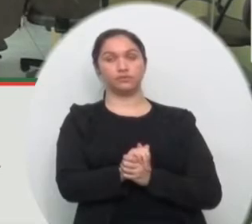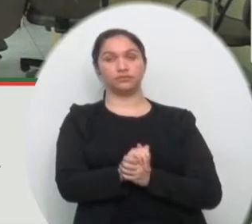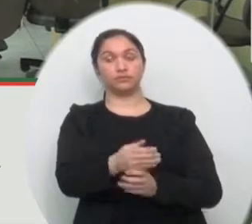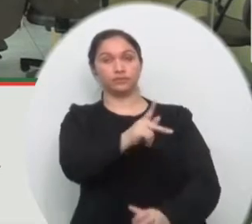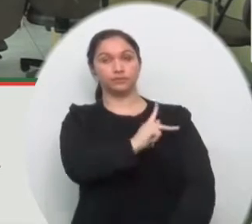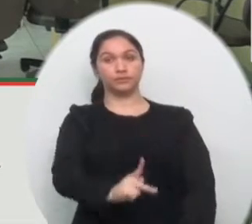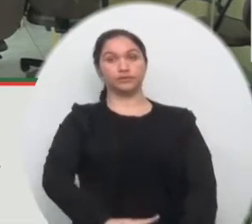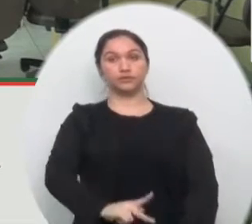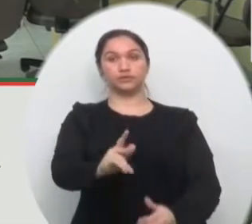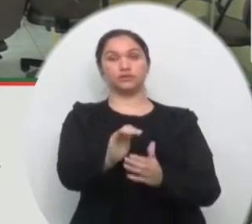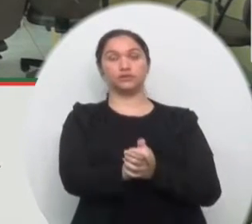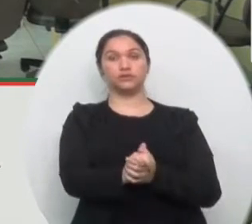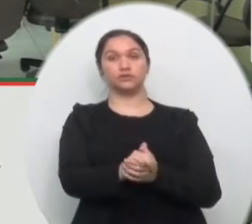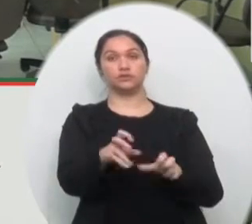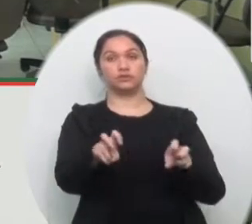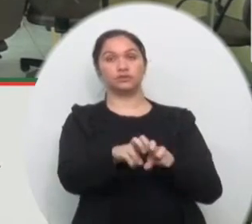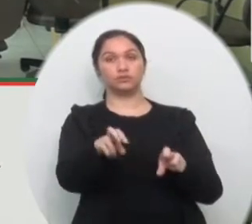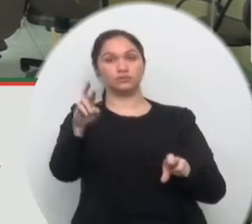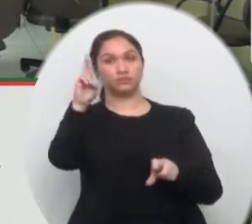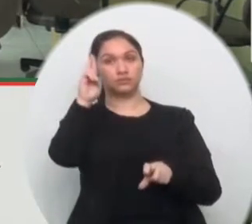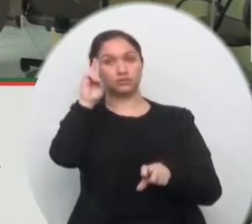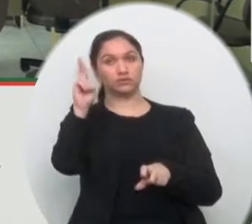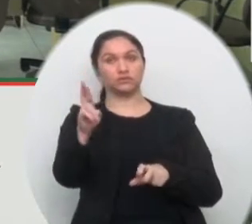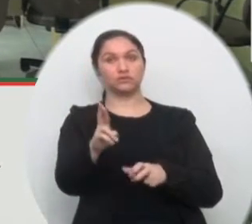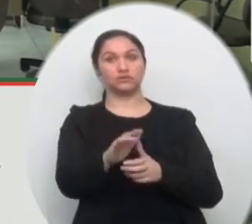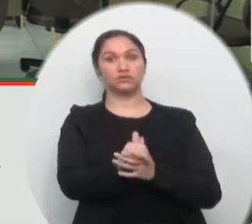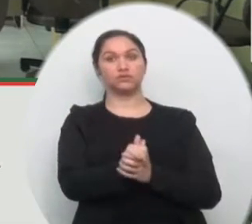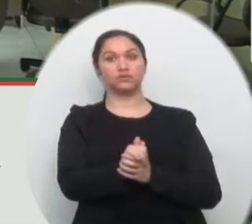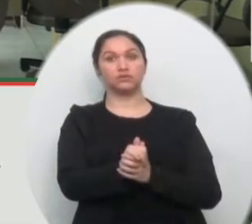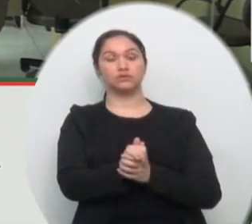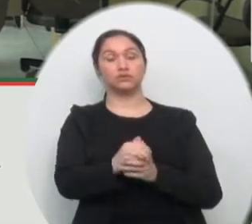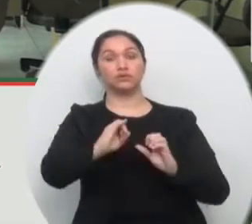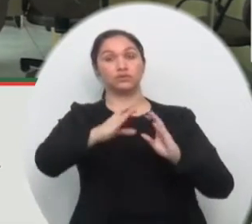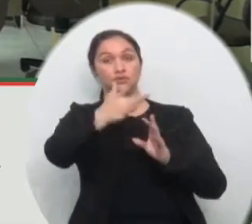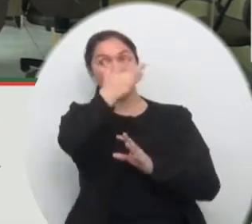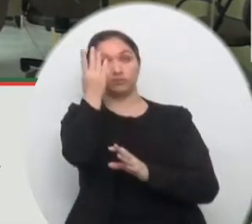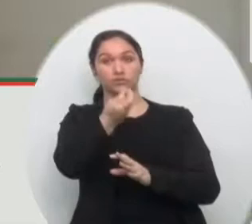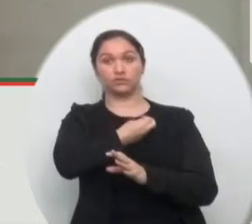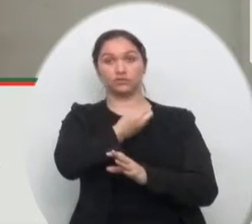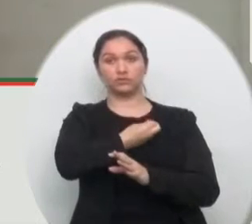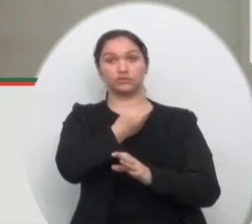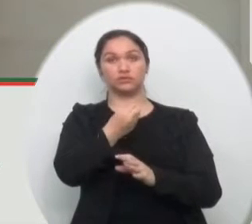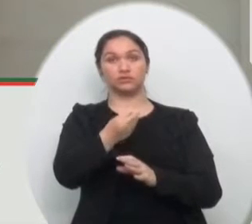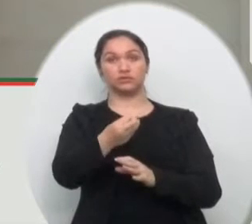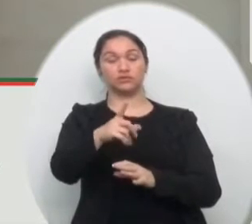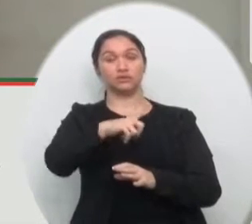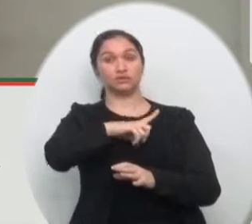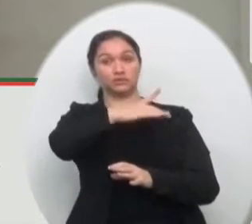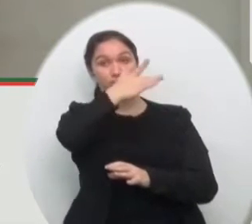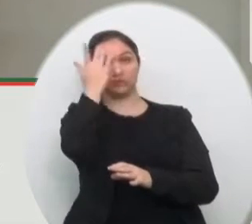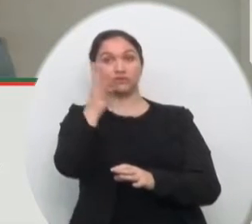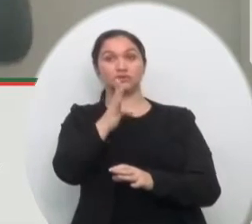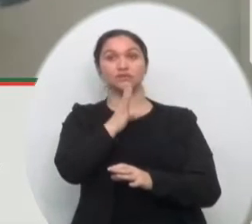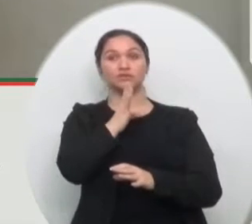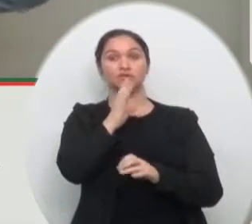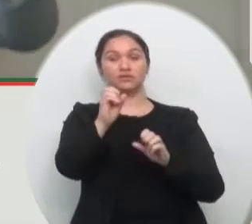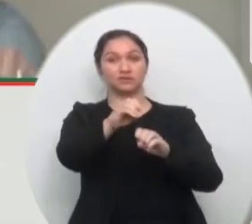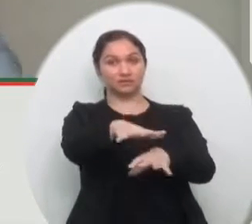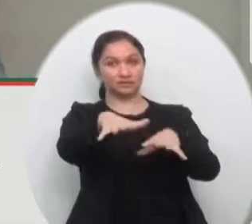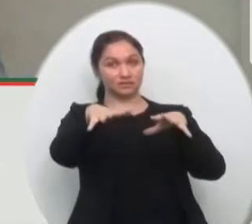Senhor presidente, demais membros da mesa, vereadoras, vereadores, todos que aqui estão presentes, muitos conhecidos hoje na plateia aqui, plateia,